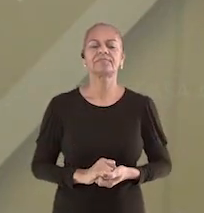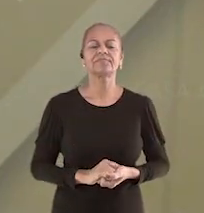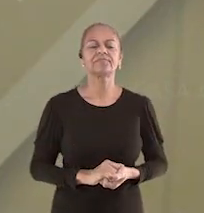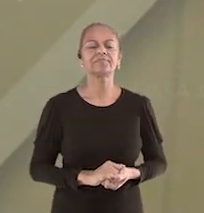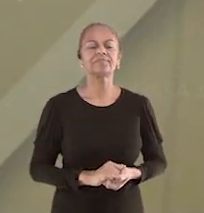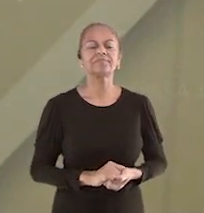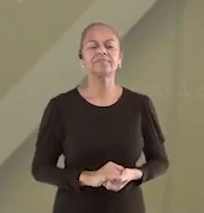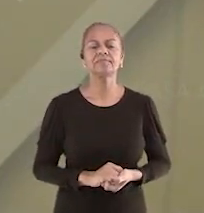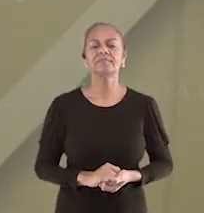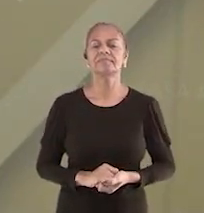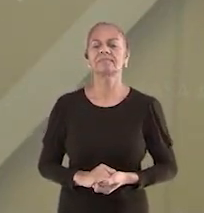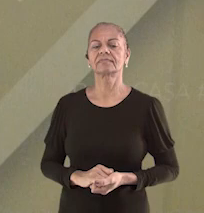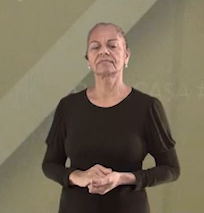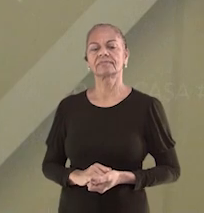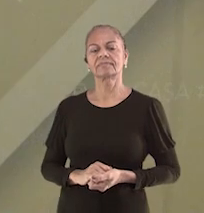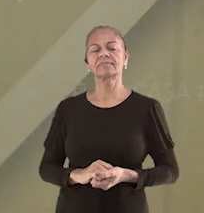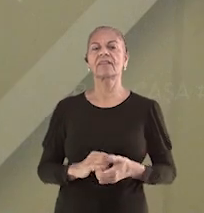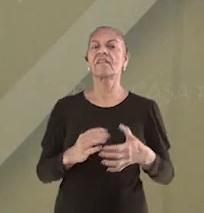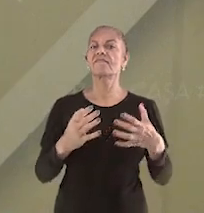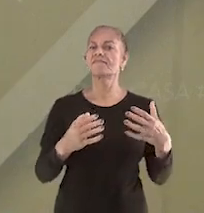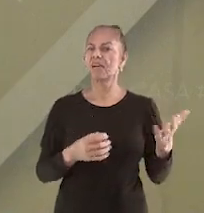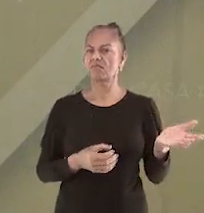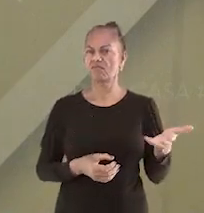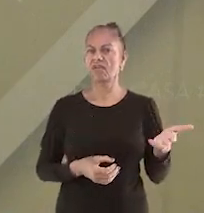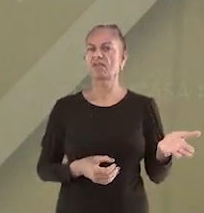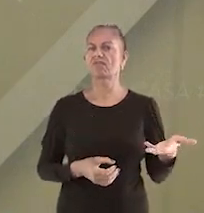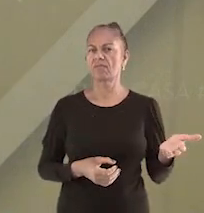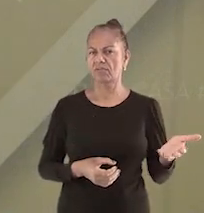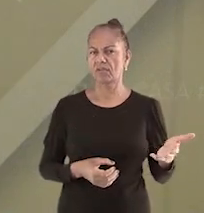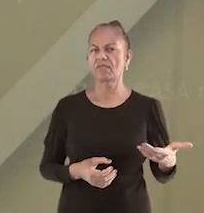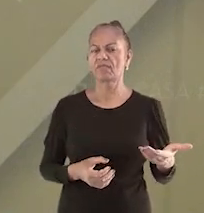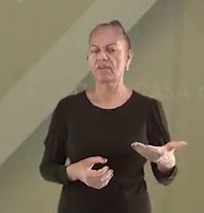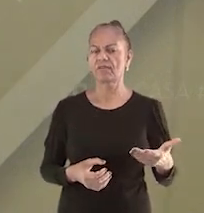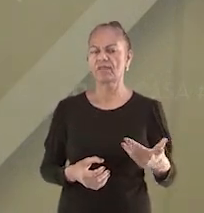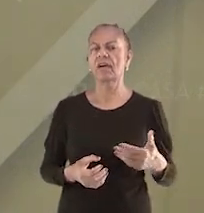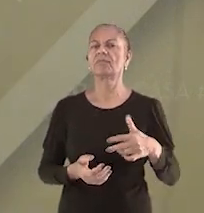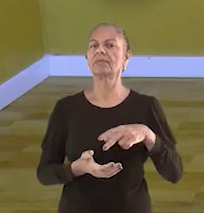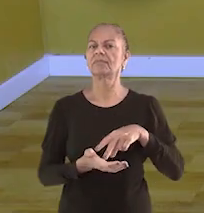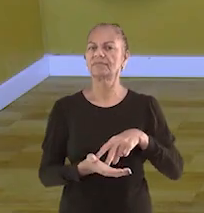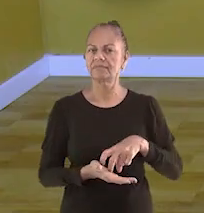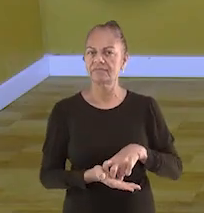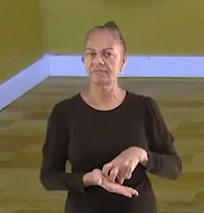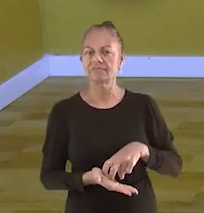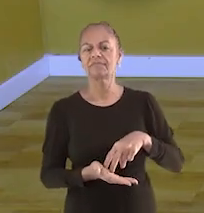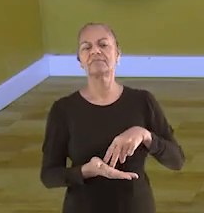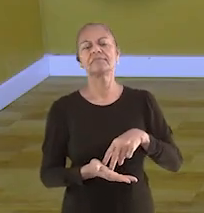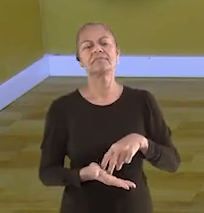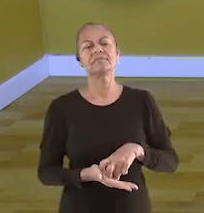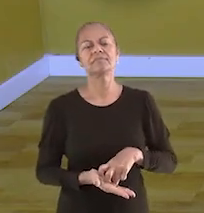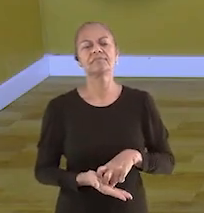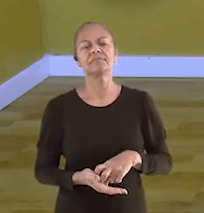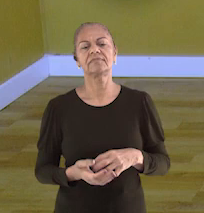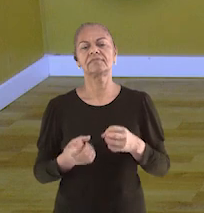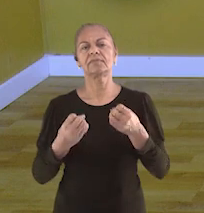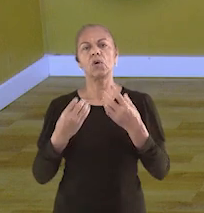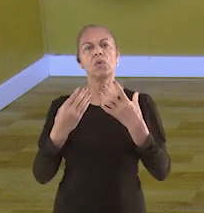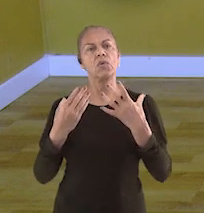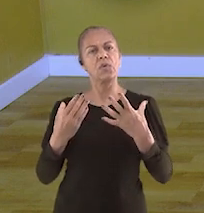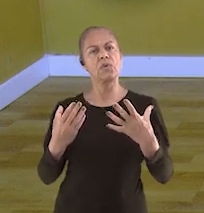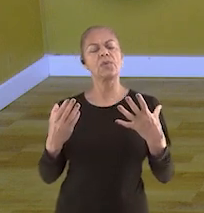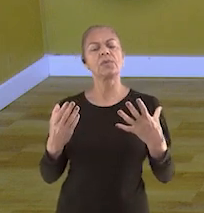Vamos lá. Foi. Isso. Boa!